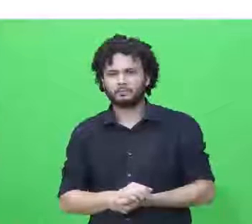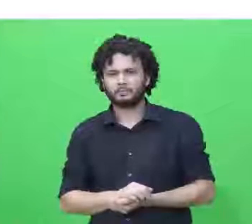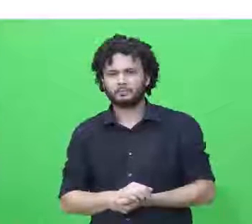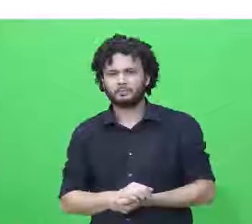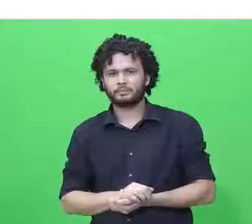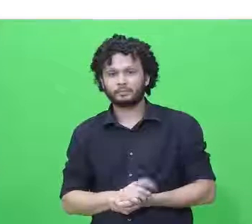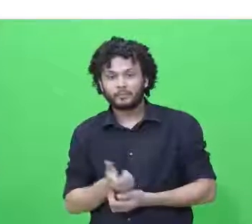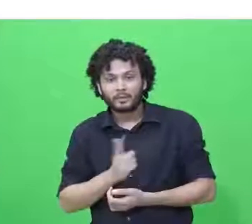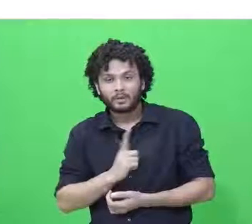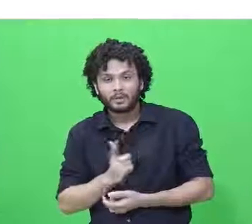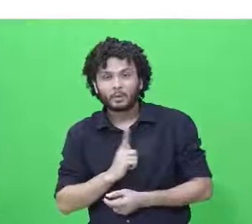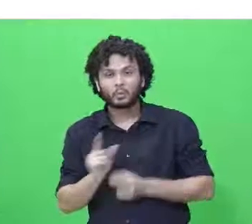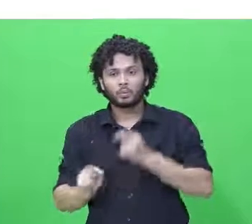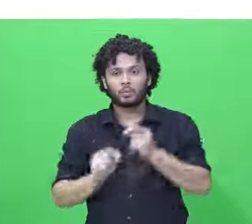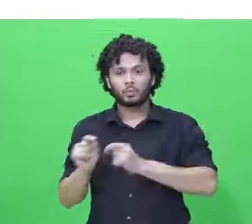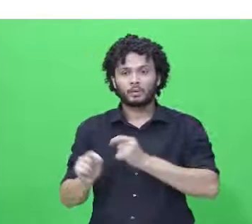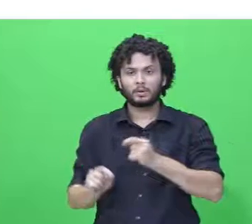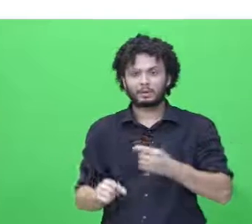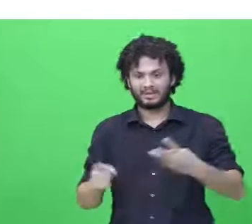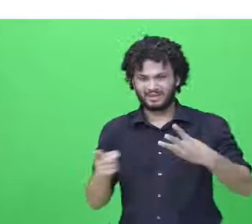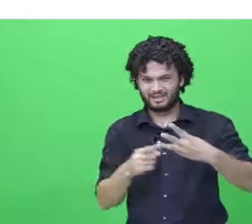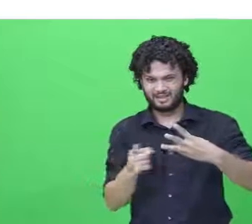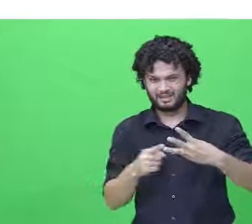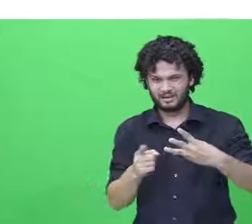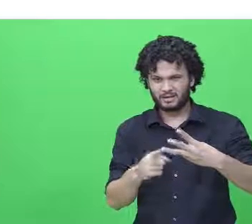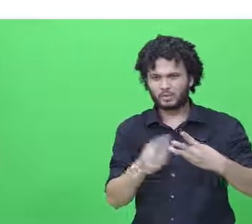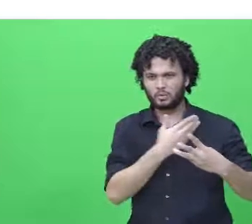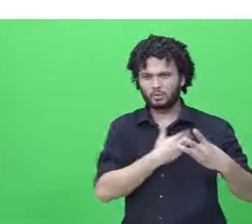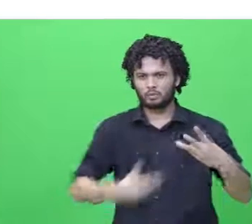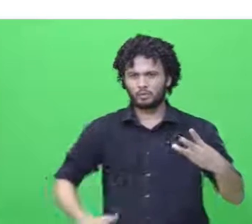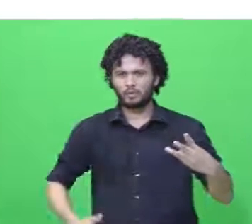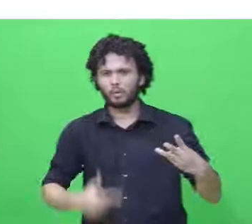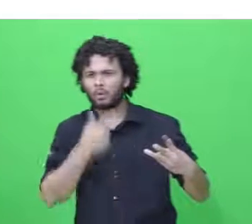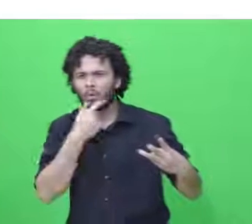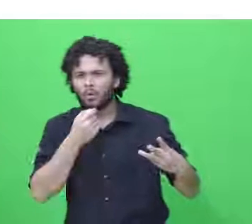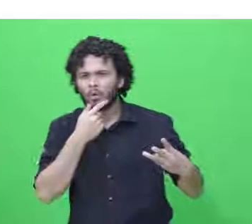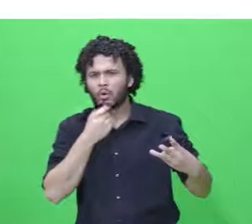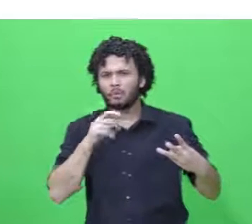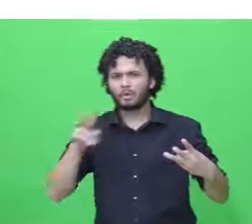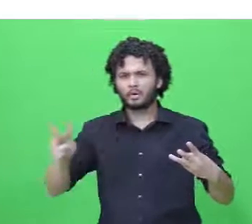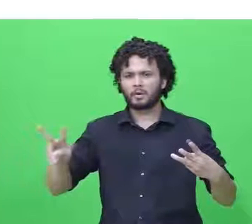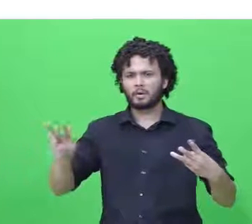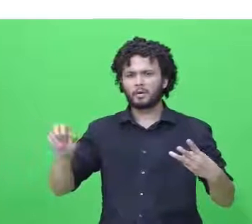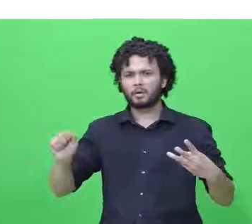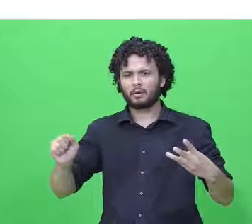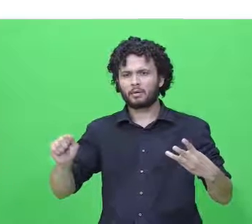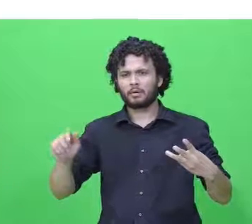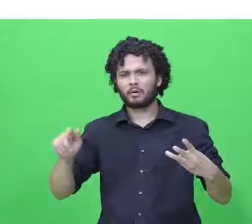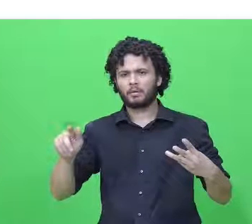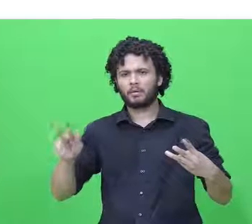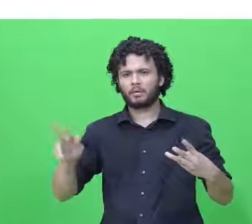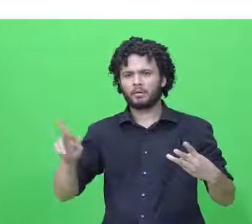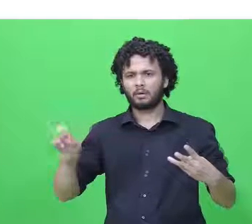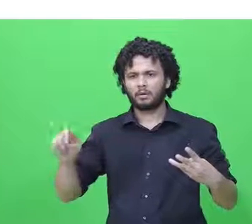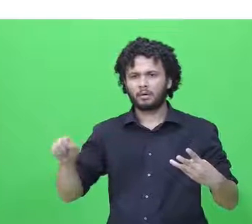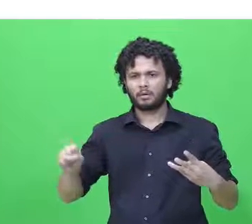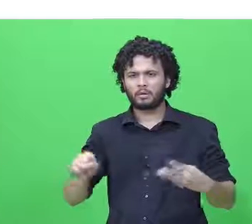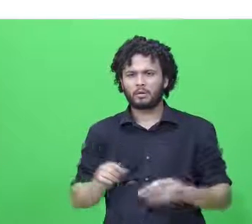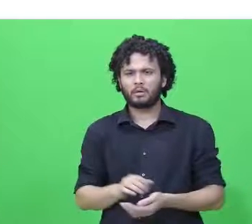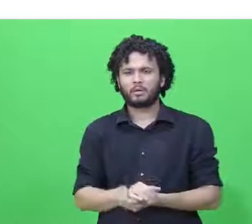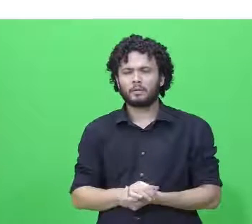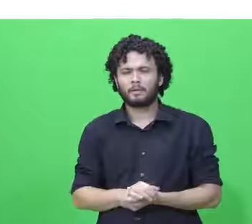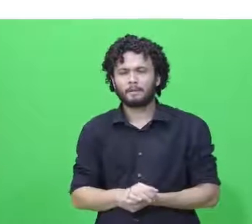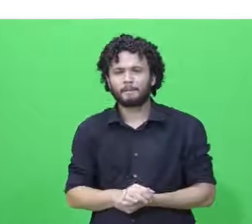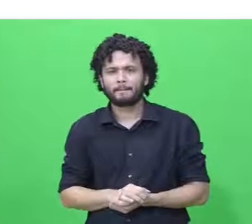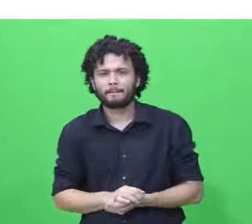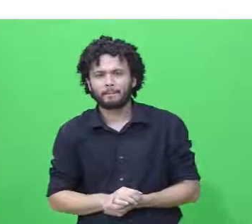Nós temos então aí o terceiro governo varguista. Então, olha só, vamos só dar uma característica básica então desse governo